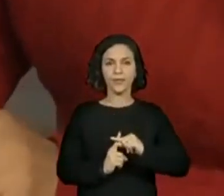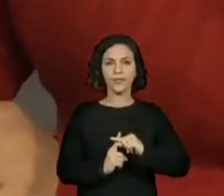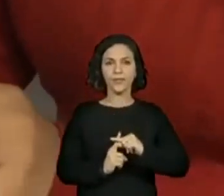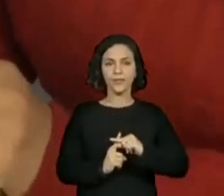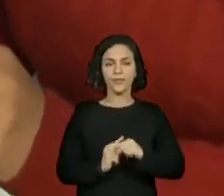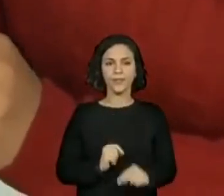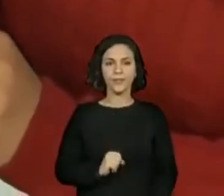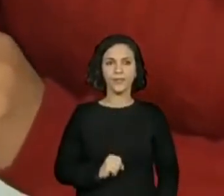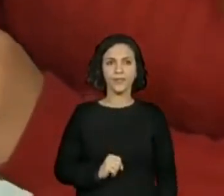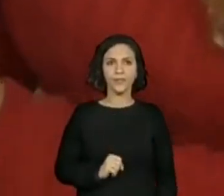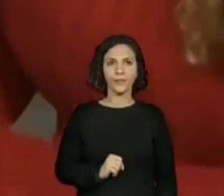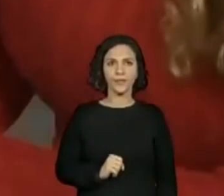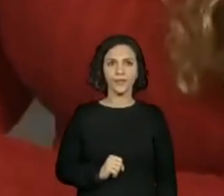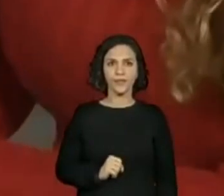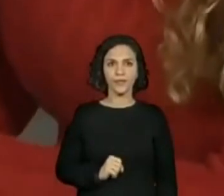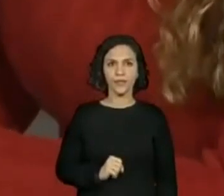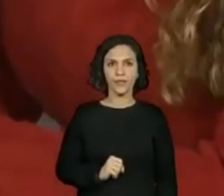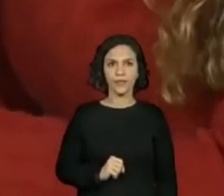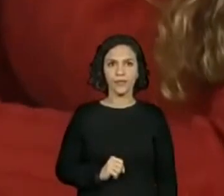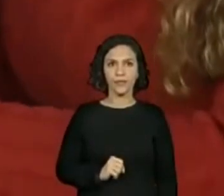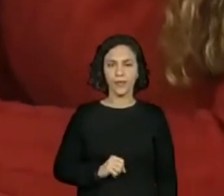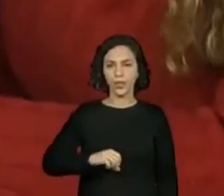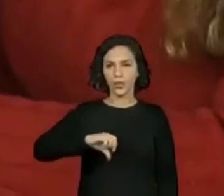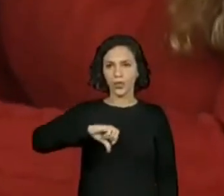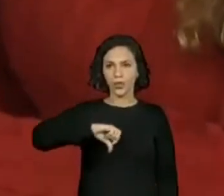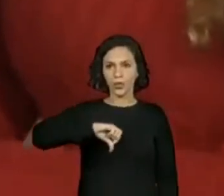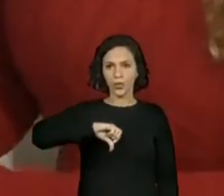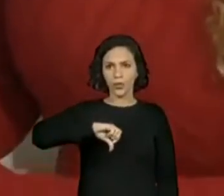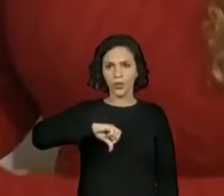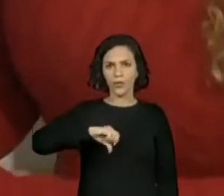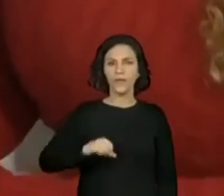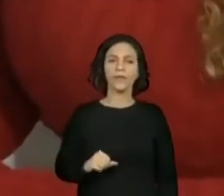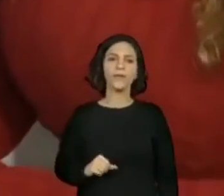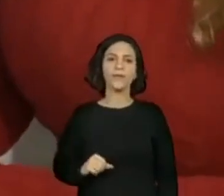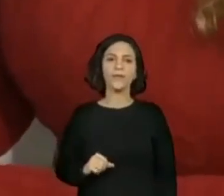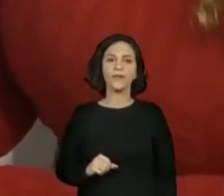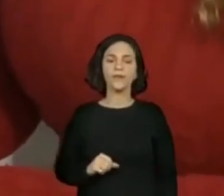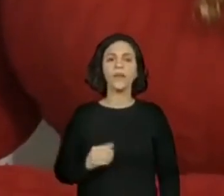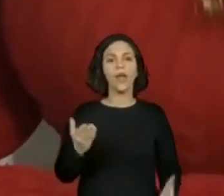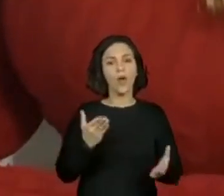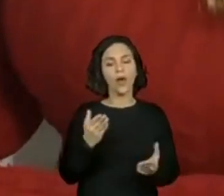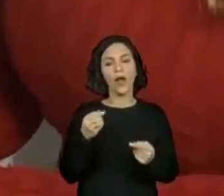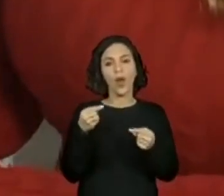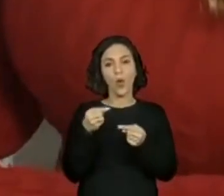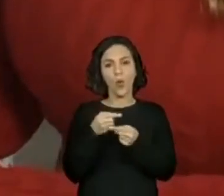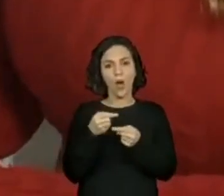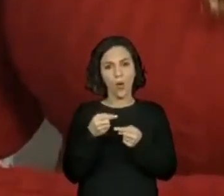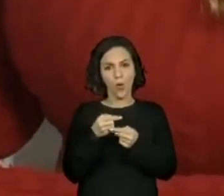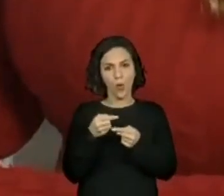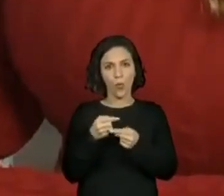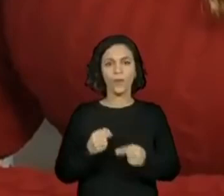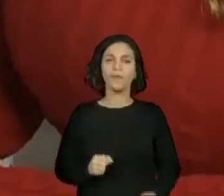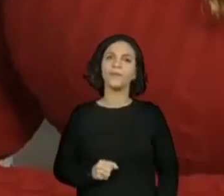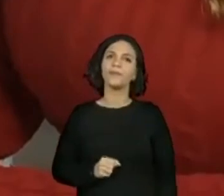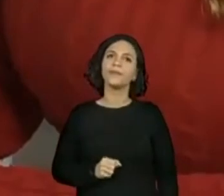mais 9. 9. Apertando agora o sinal de igual.